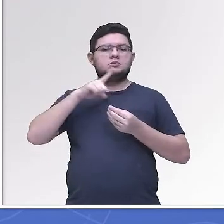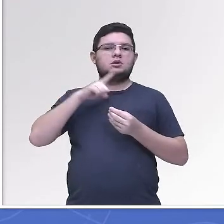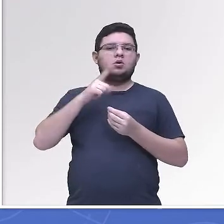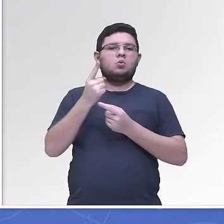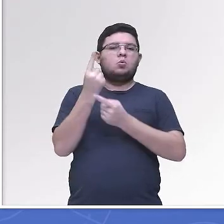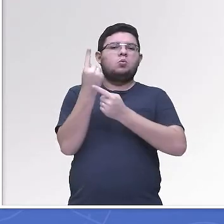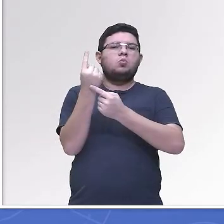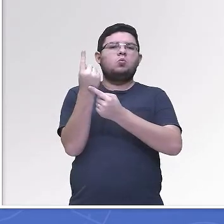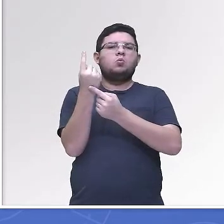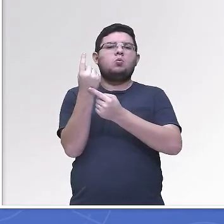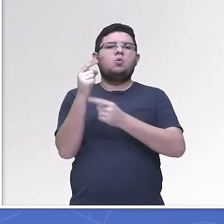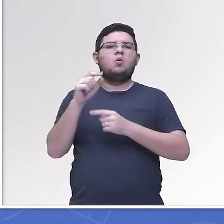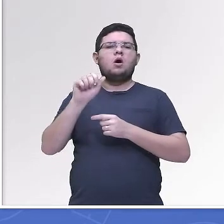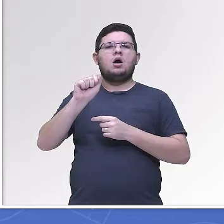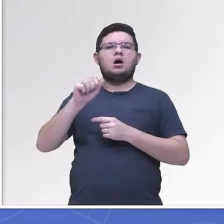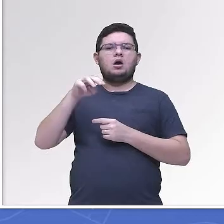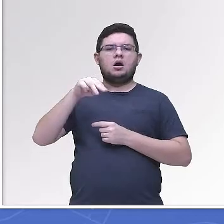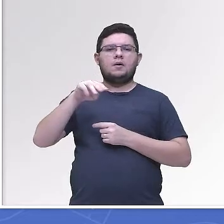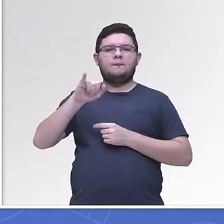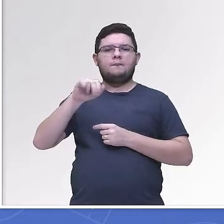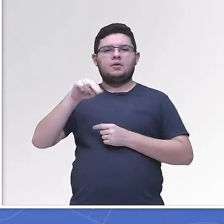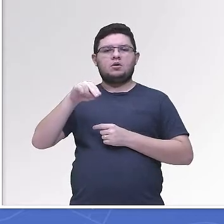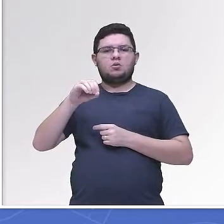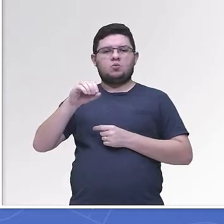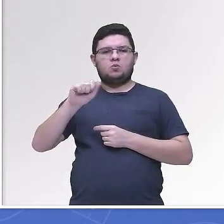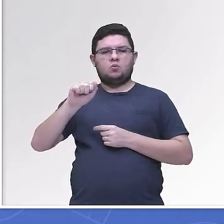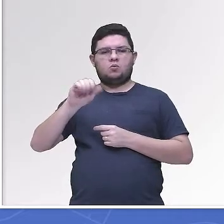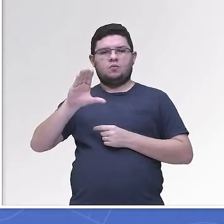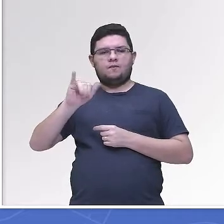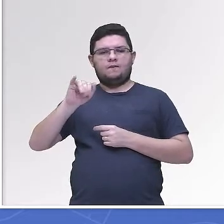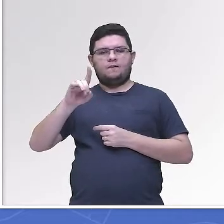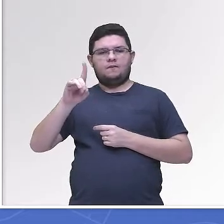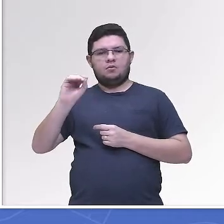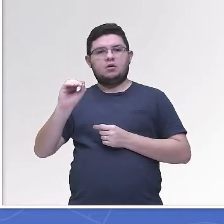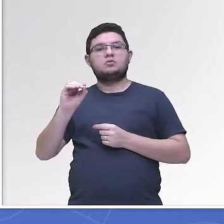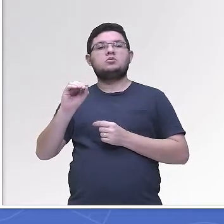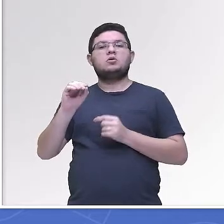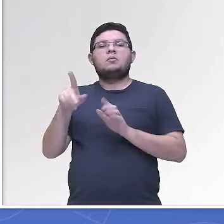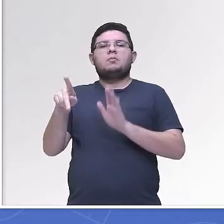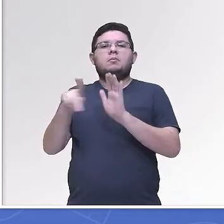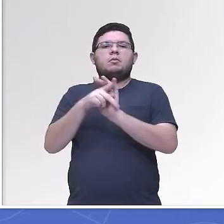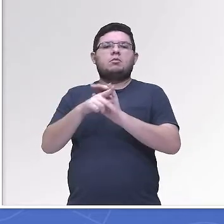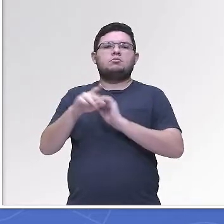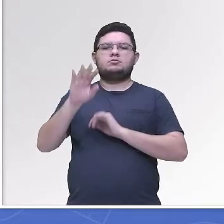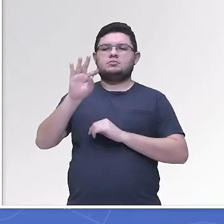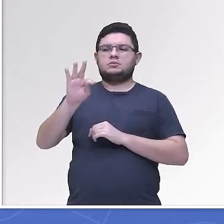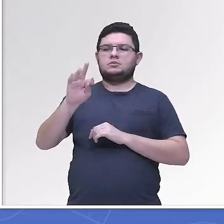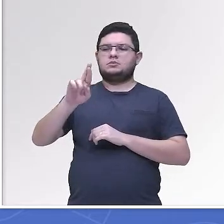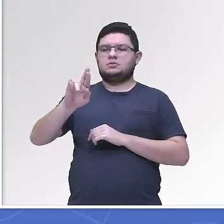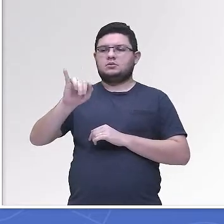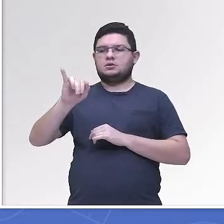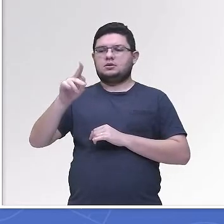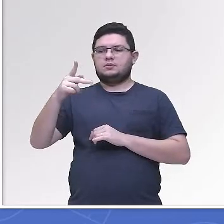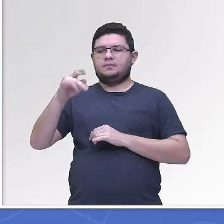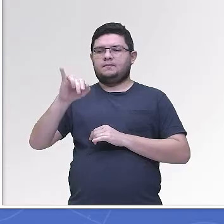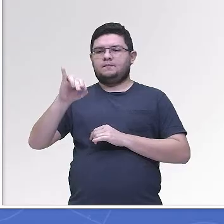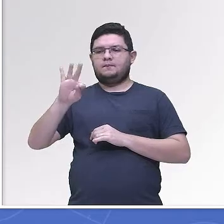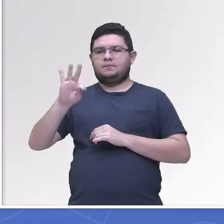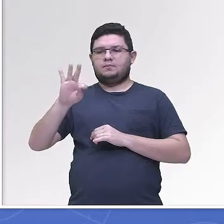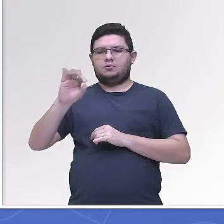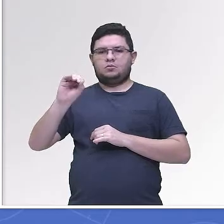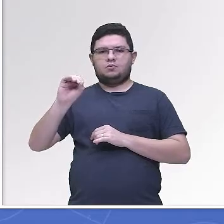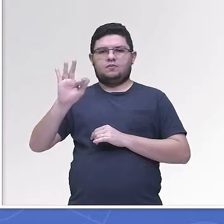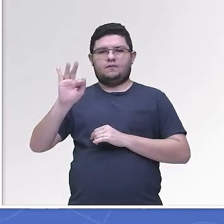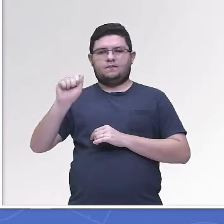E como é que a gente consegue absorver esse triptofano? Através da